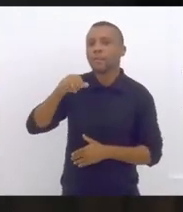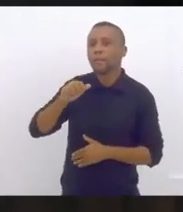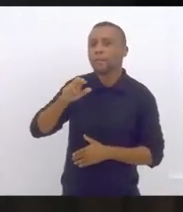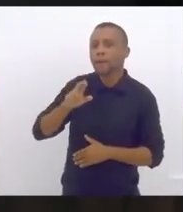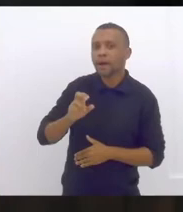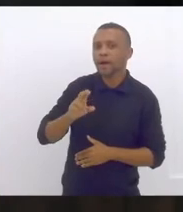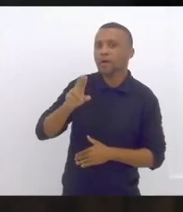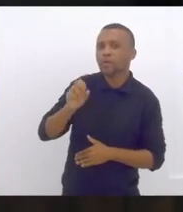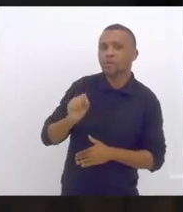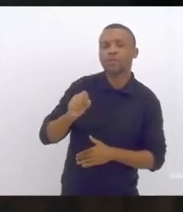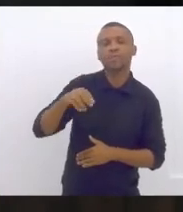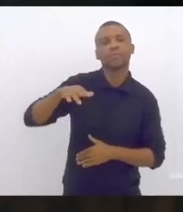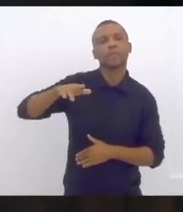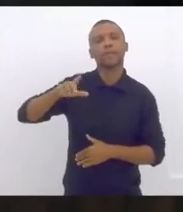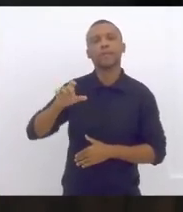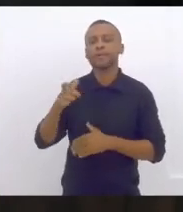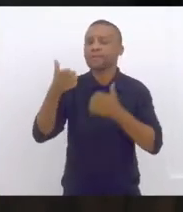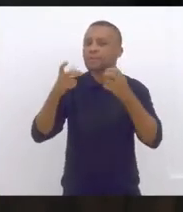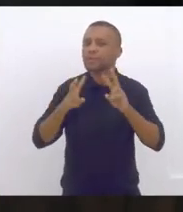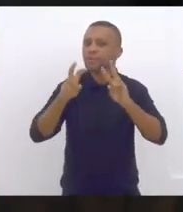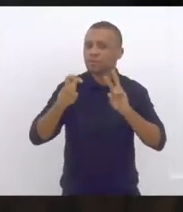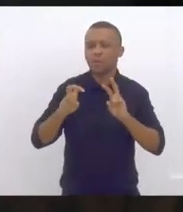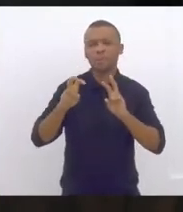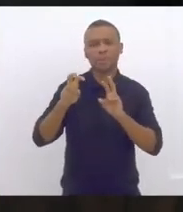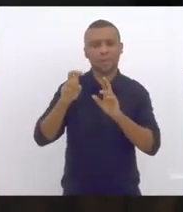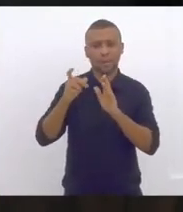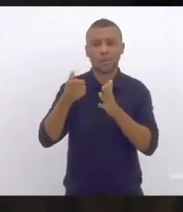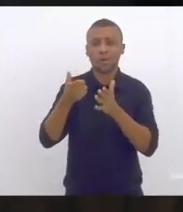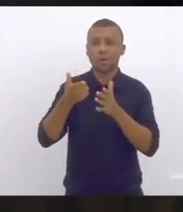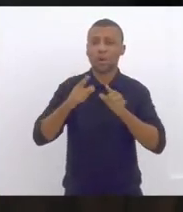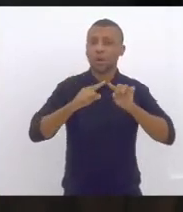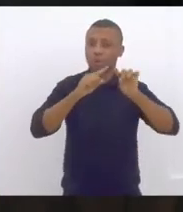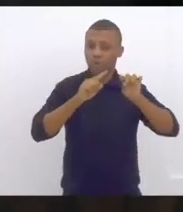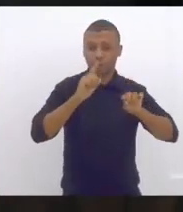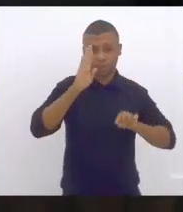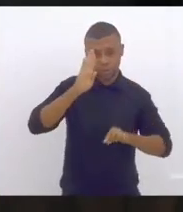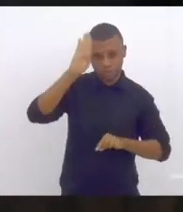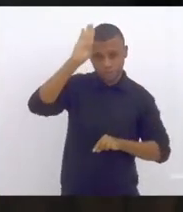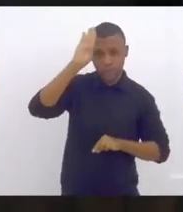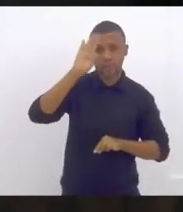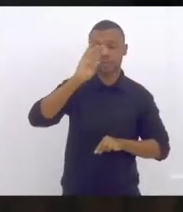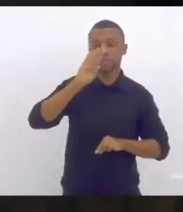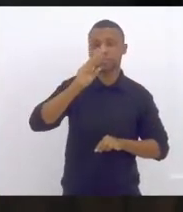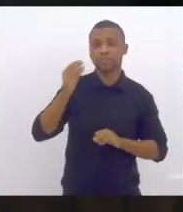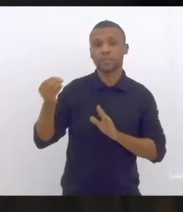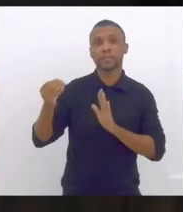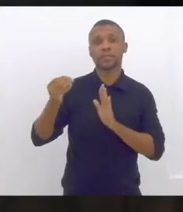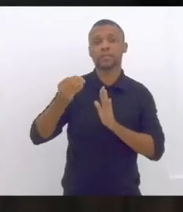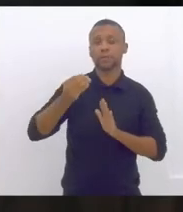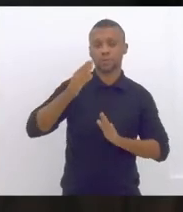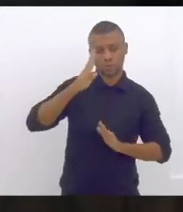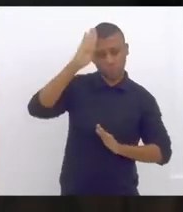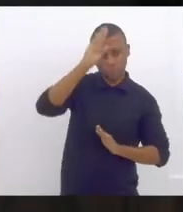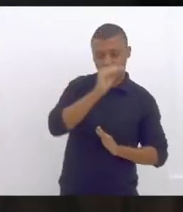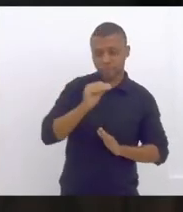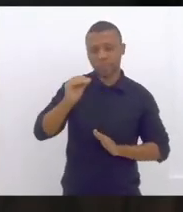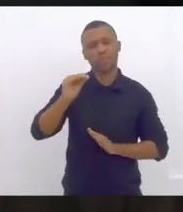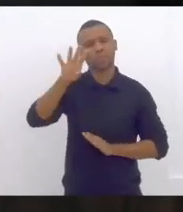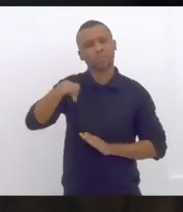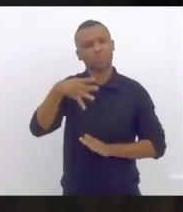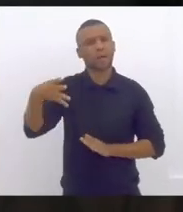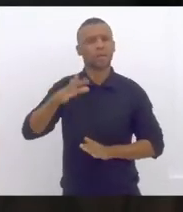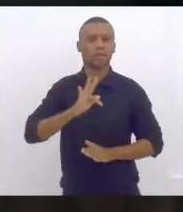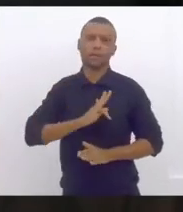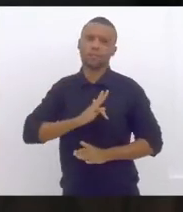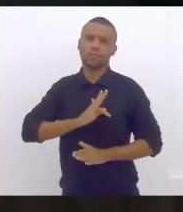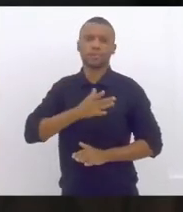do remanescente do Corpo de Bombeiros do Estado, dos municípios do Estado do Rio de Janeiro nos quadros da Polícia Militar do Estado do Rio de Janeiro, em